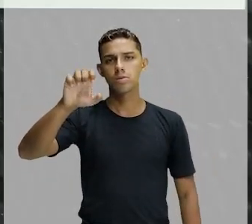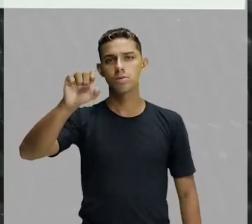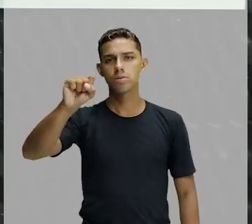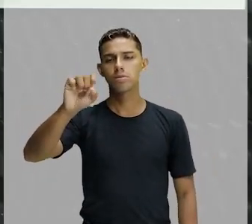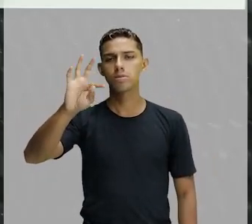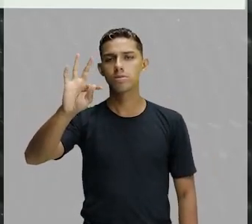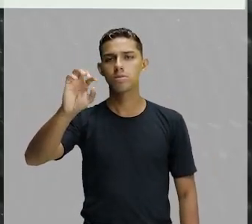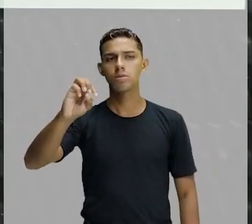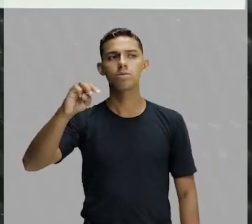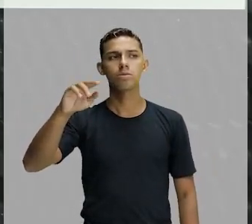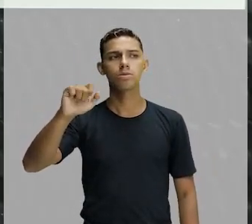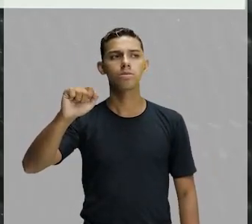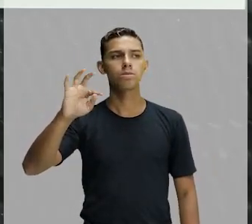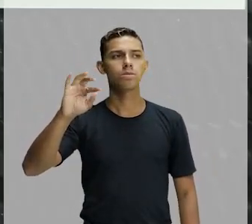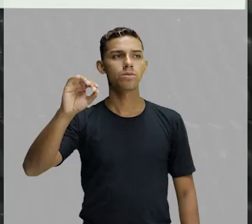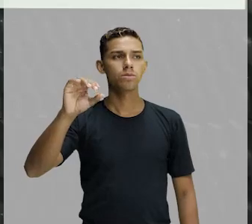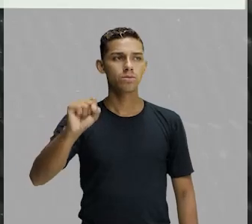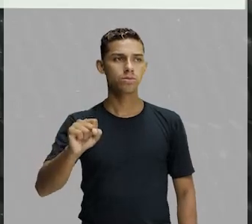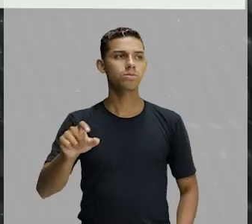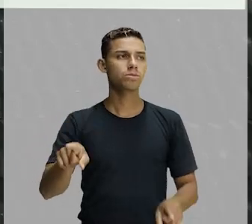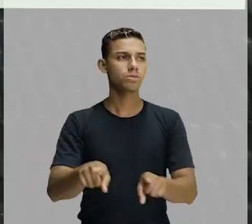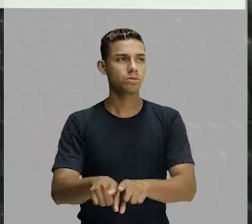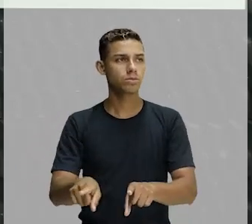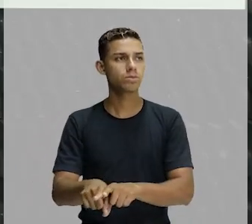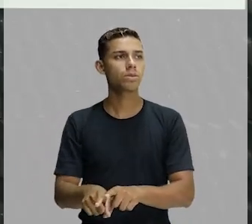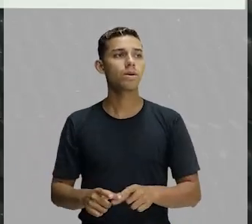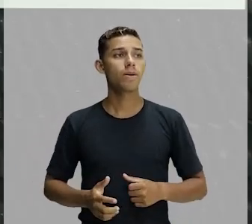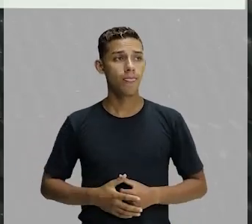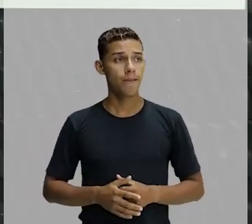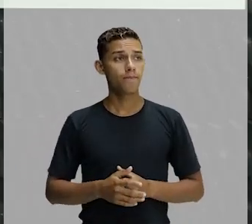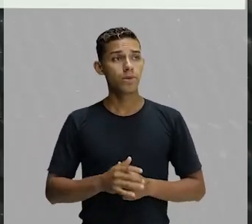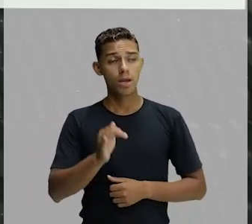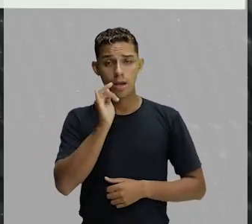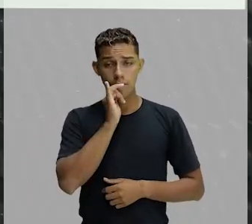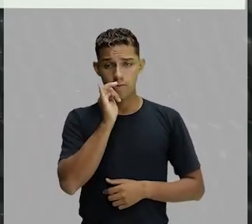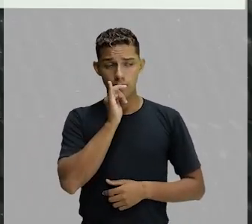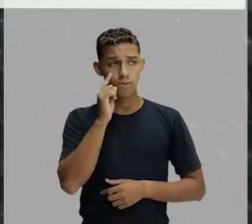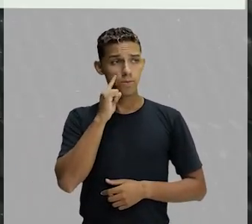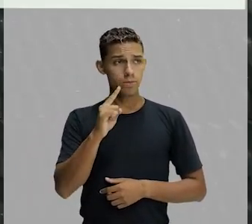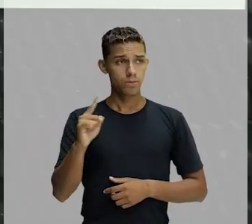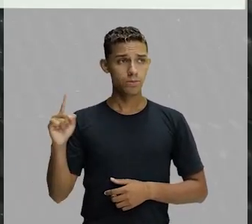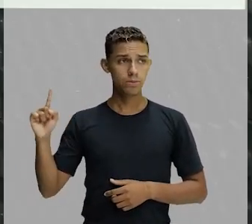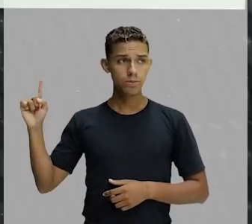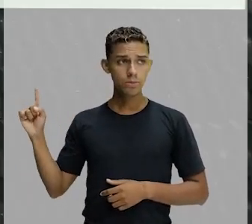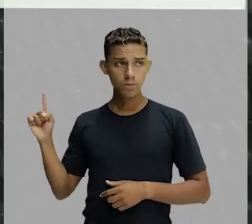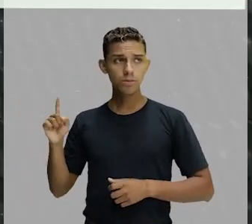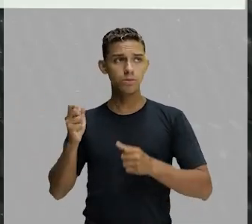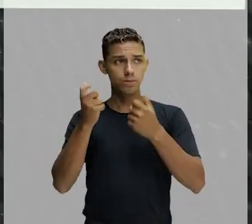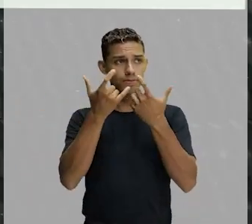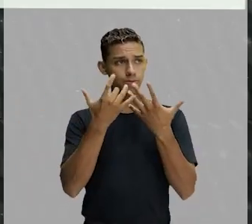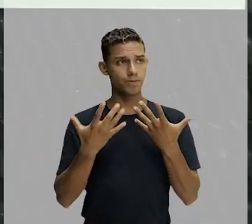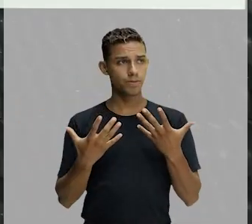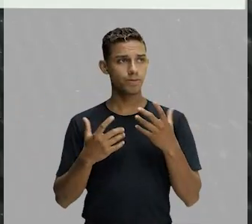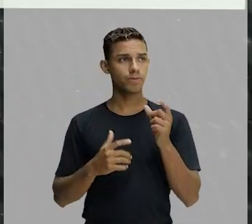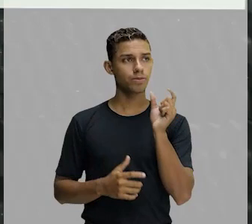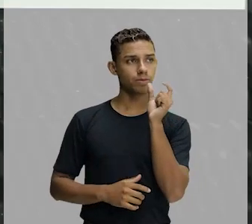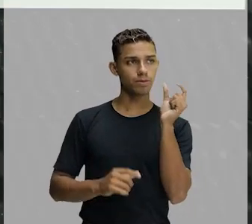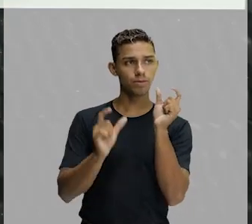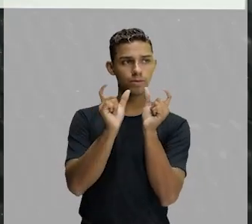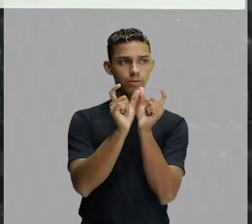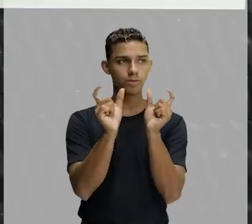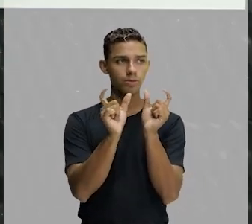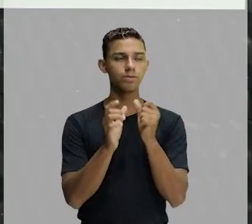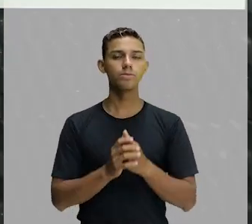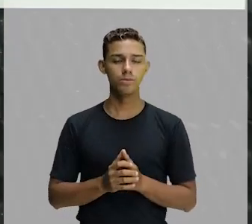as trocas gasosas. Então, esse primeiro desenho que você está vendo aqui seria uma representação